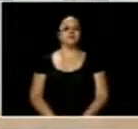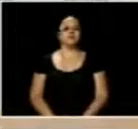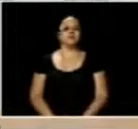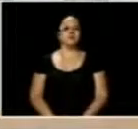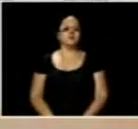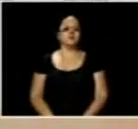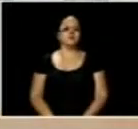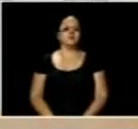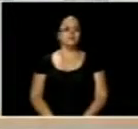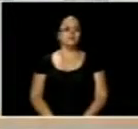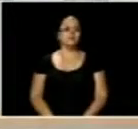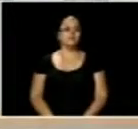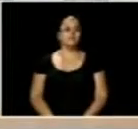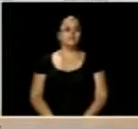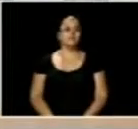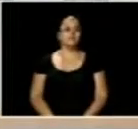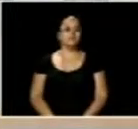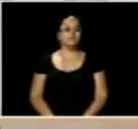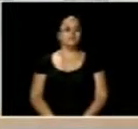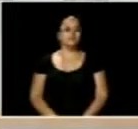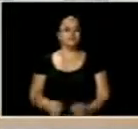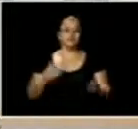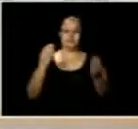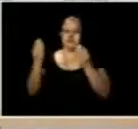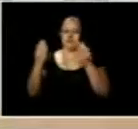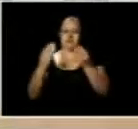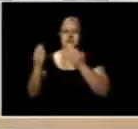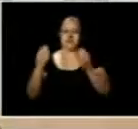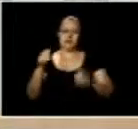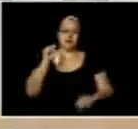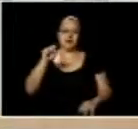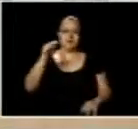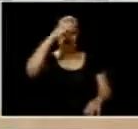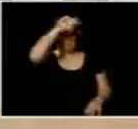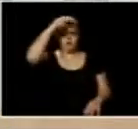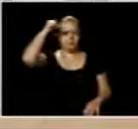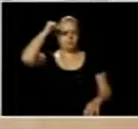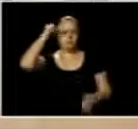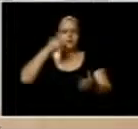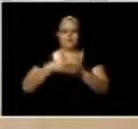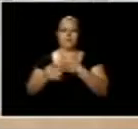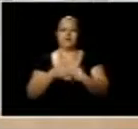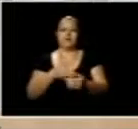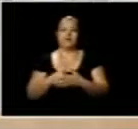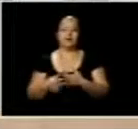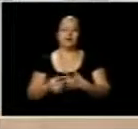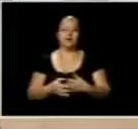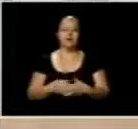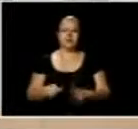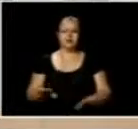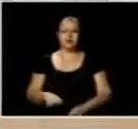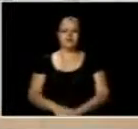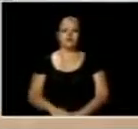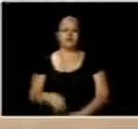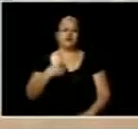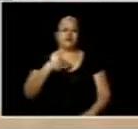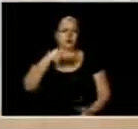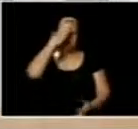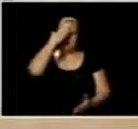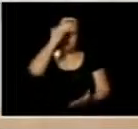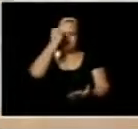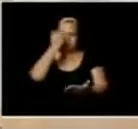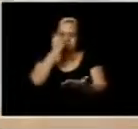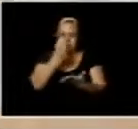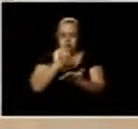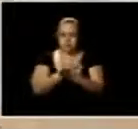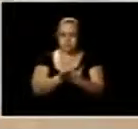E quando nós criamos projetos aqui, eu fico preocupado, porque na verdade acaba sendo mais